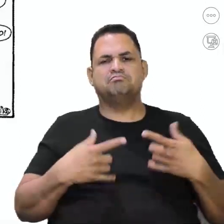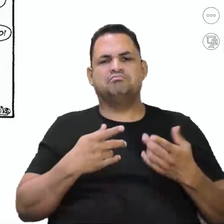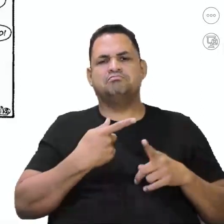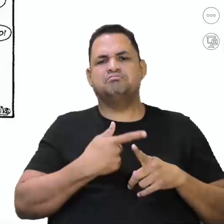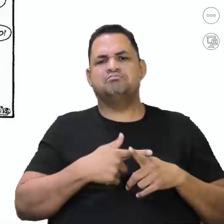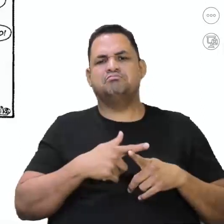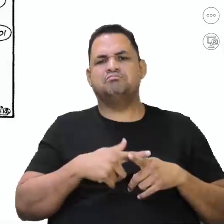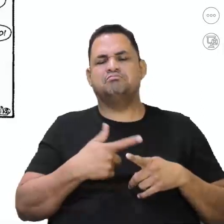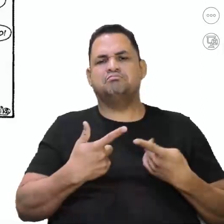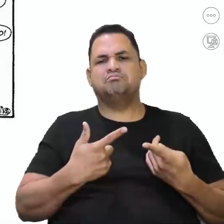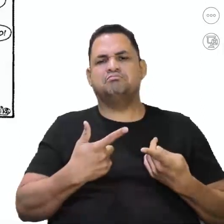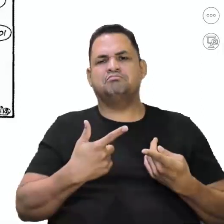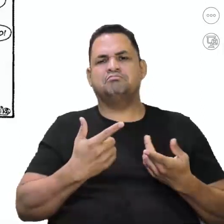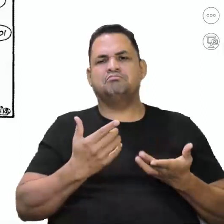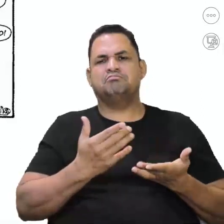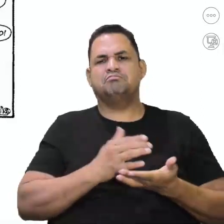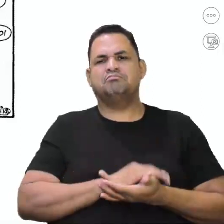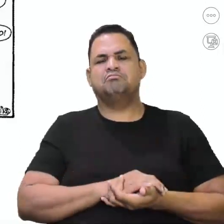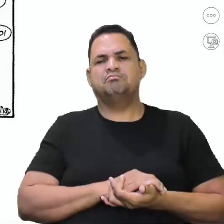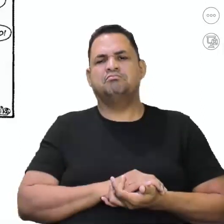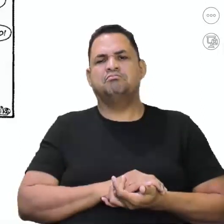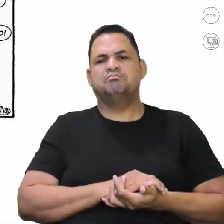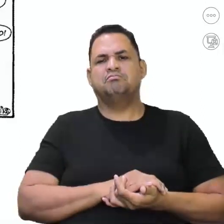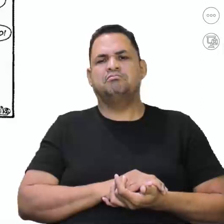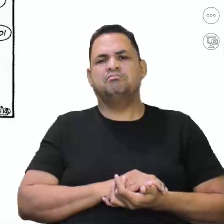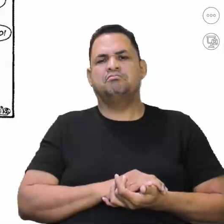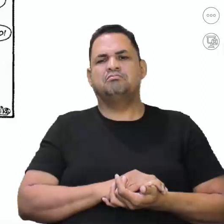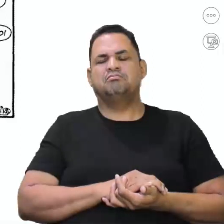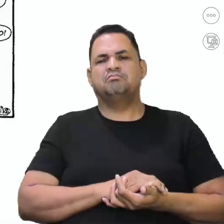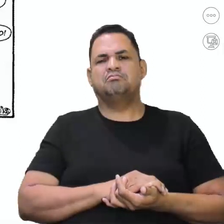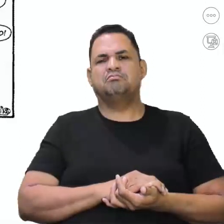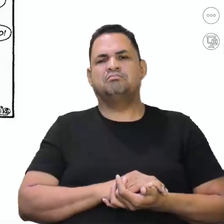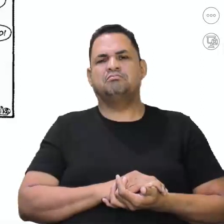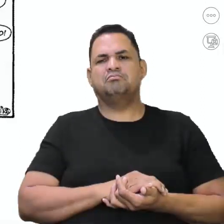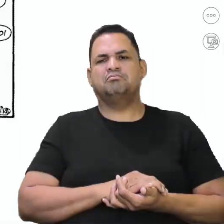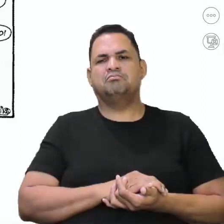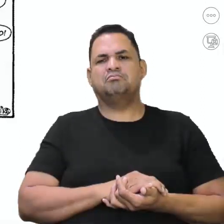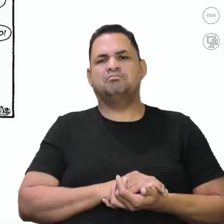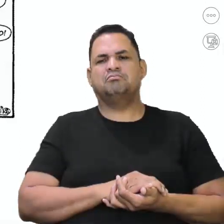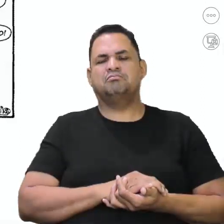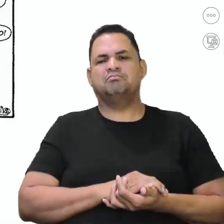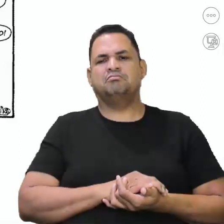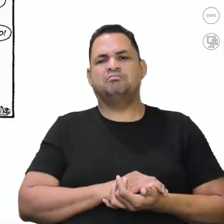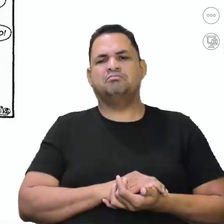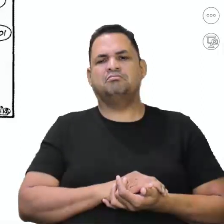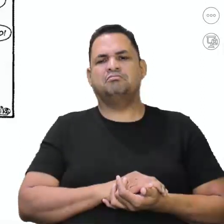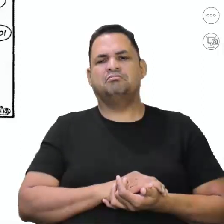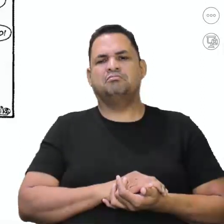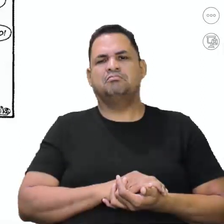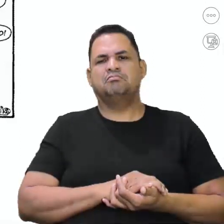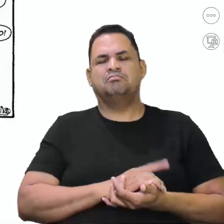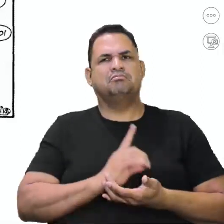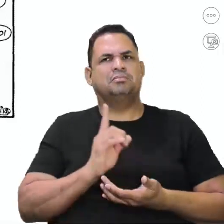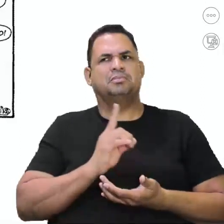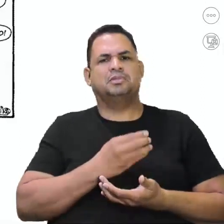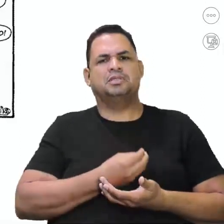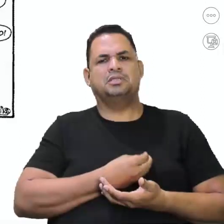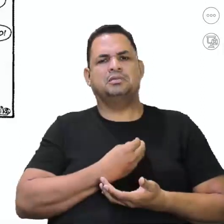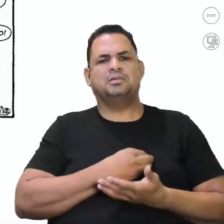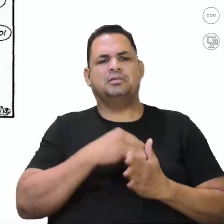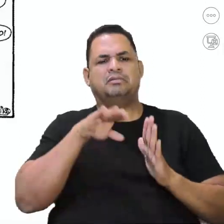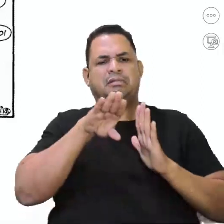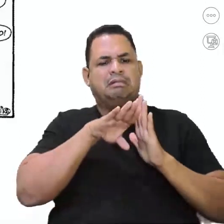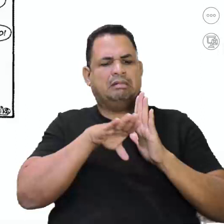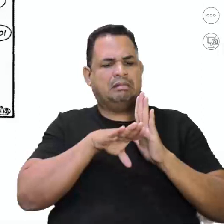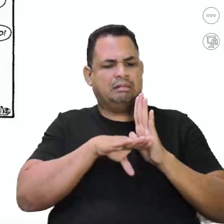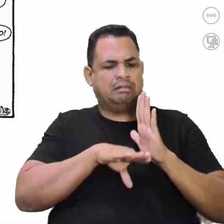único problema, aí ela completa aqui, is that it's not a life, it's a list, que não é uma vida, é uma